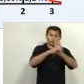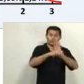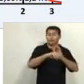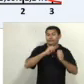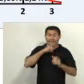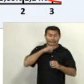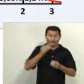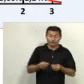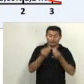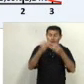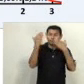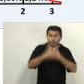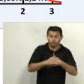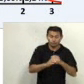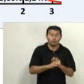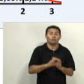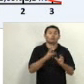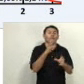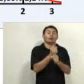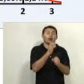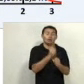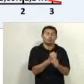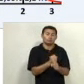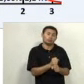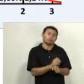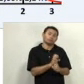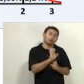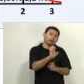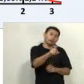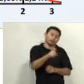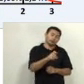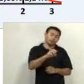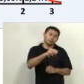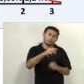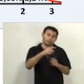vai dar na prova. O cálculo do Z igual a x menos